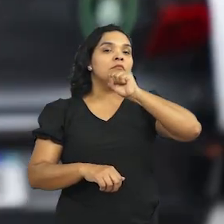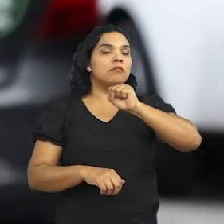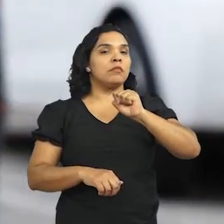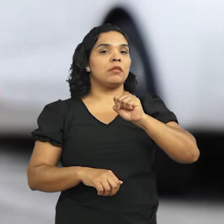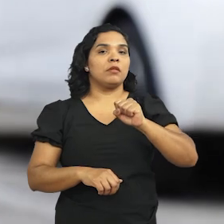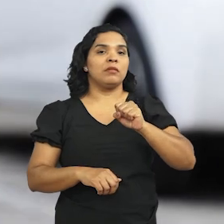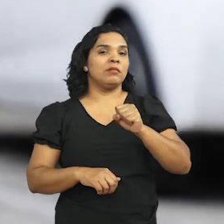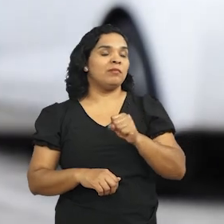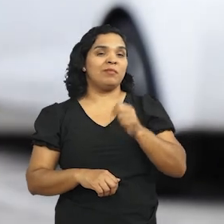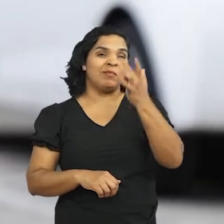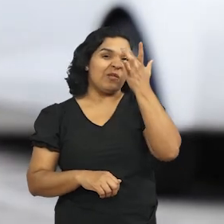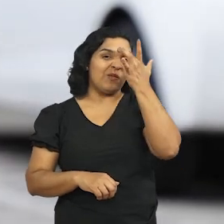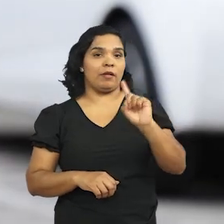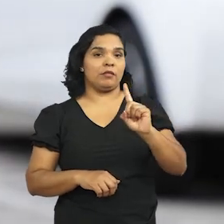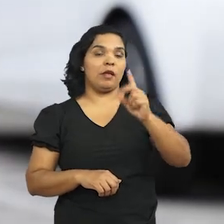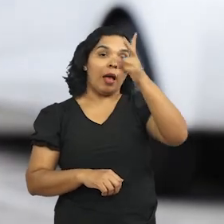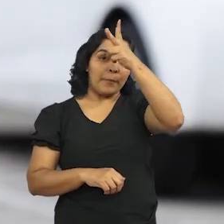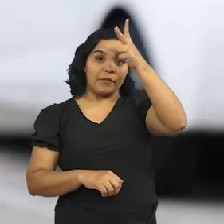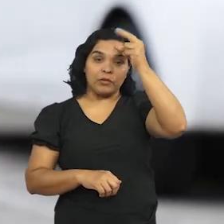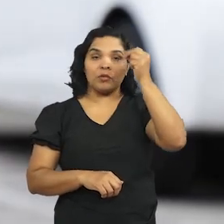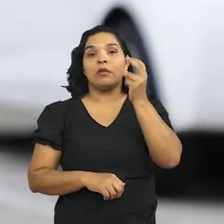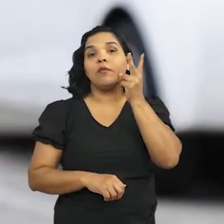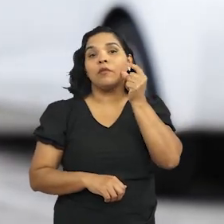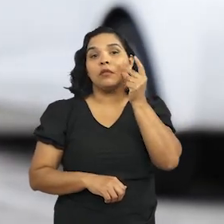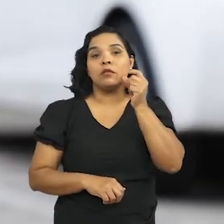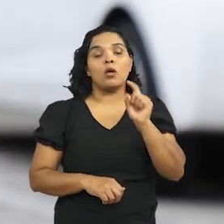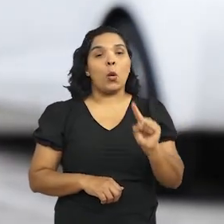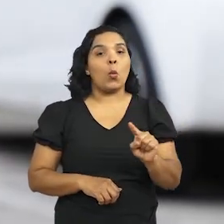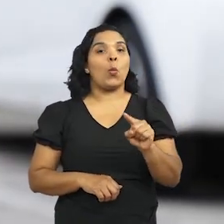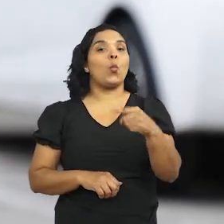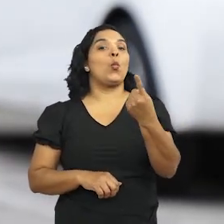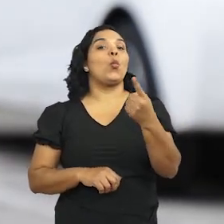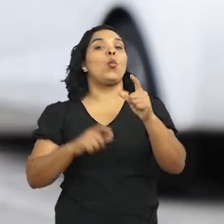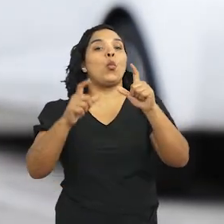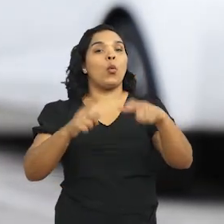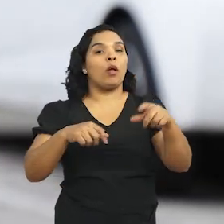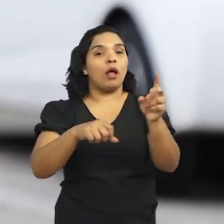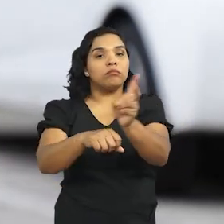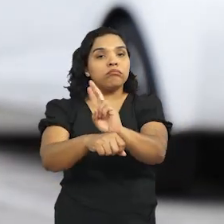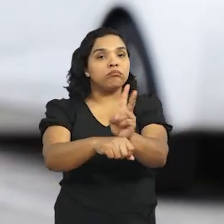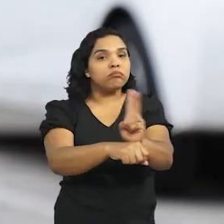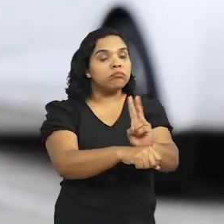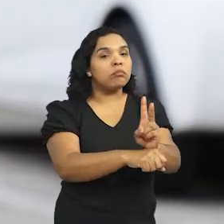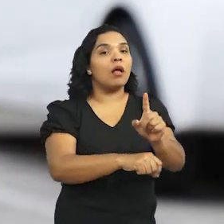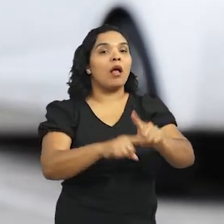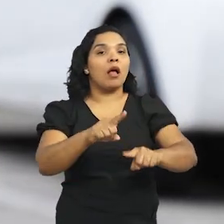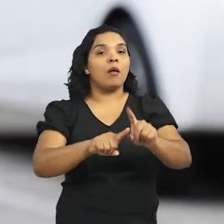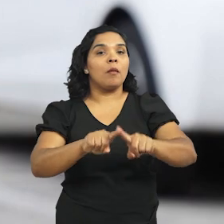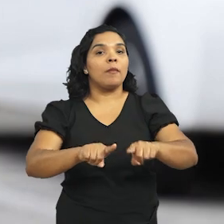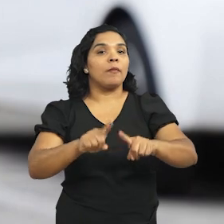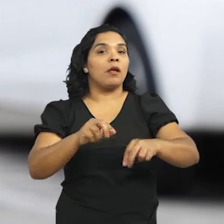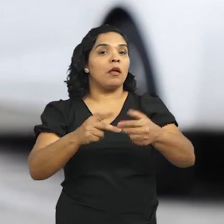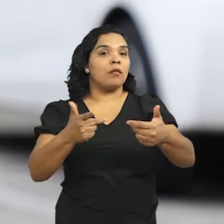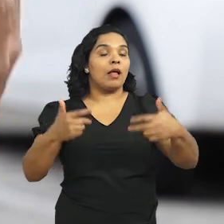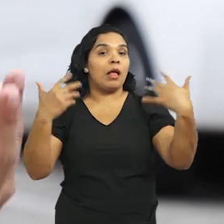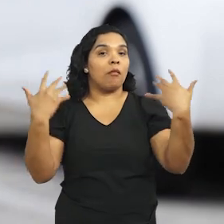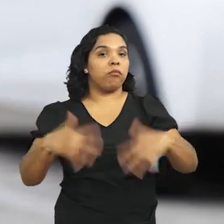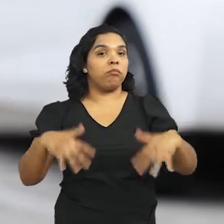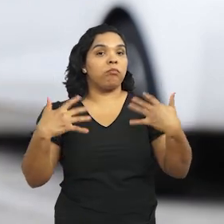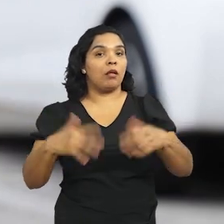todo não é tarefa assim tão fácil. A Prefeitura de Fortaleza tem apenas uma estação de monitoramento, um equipamento caro, estimado em